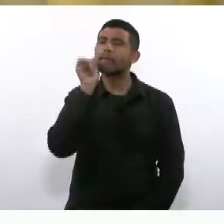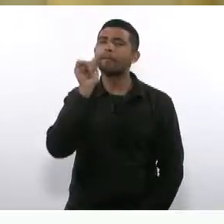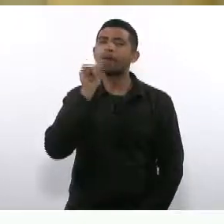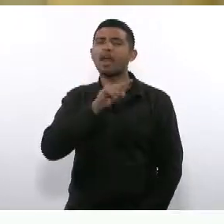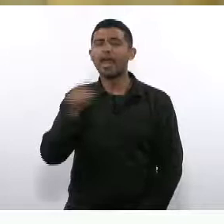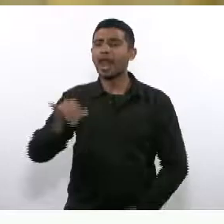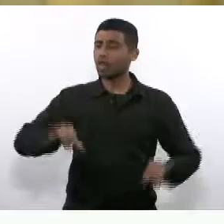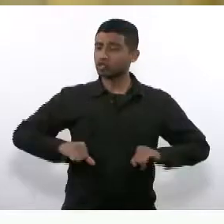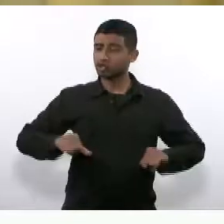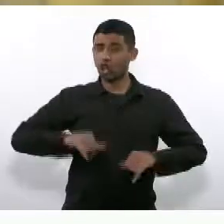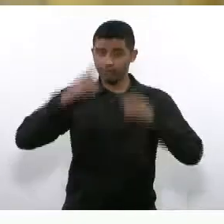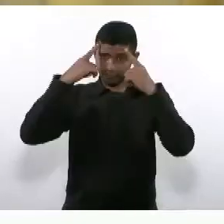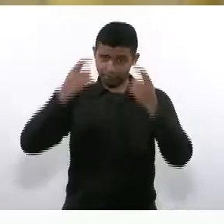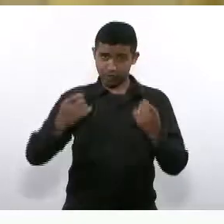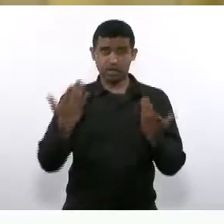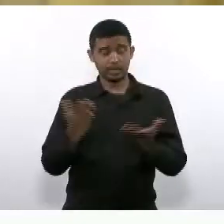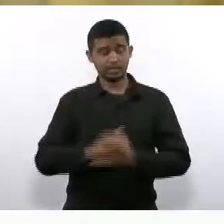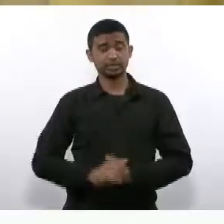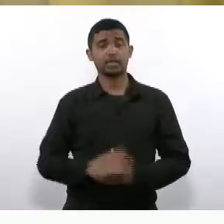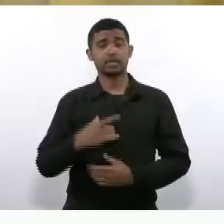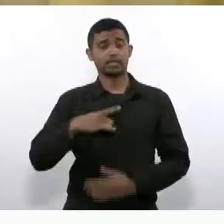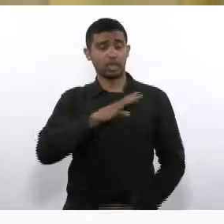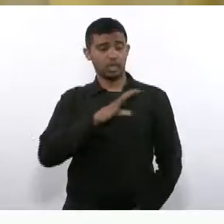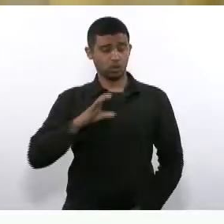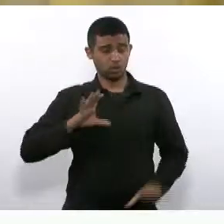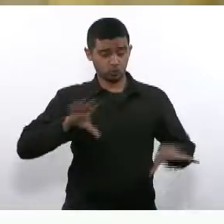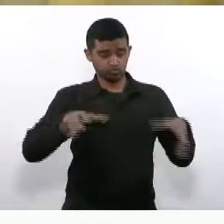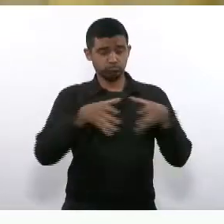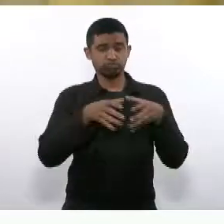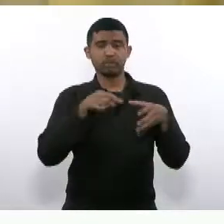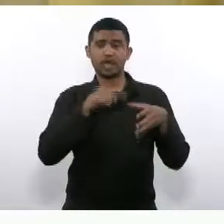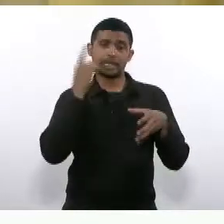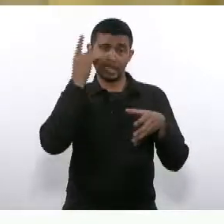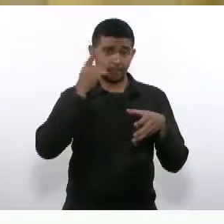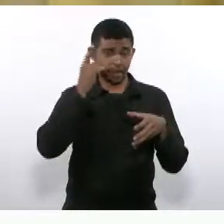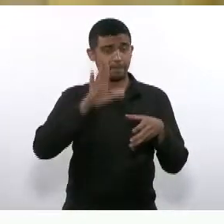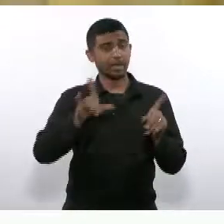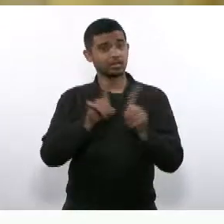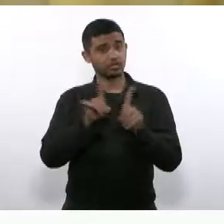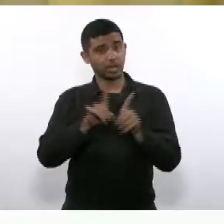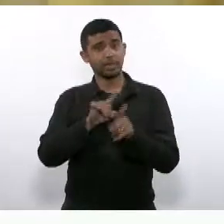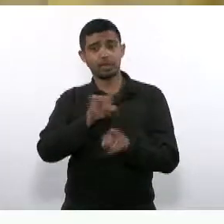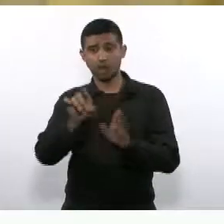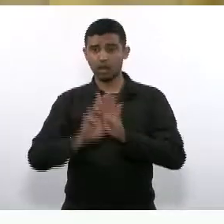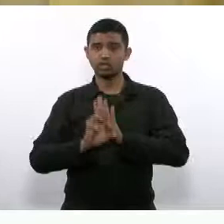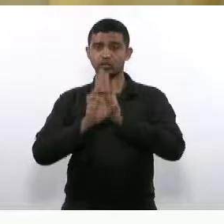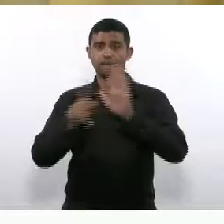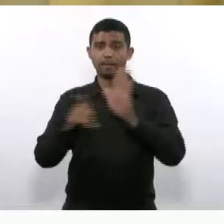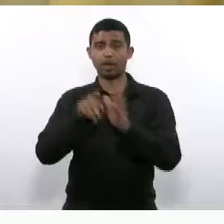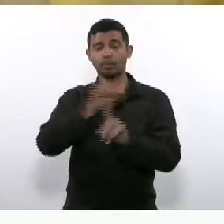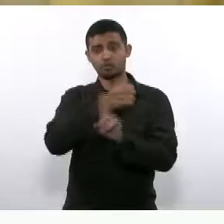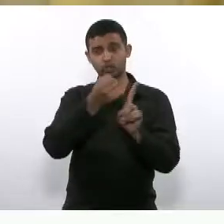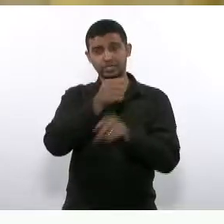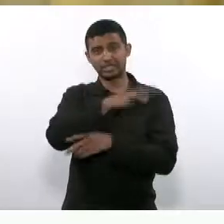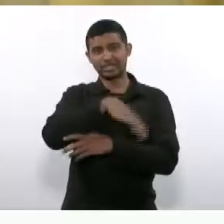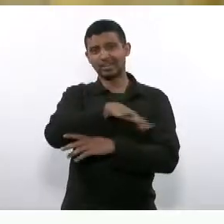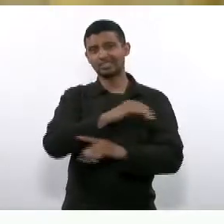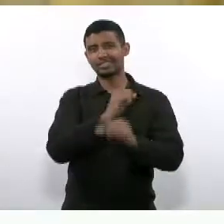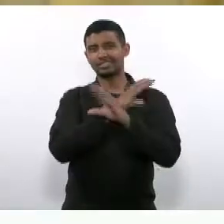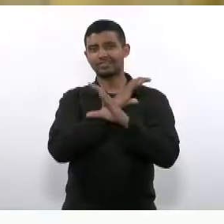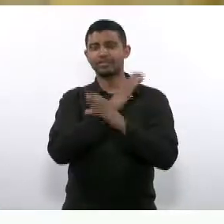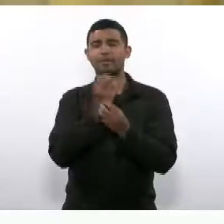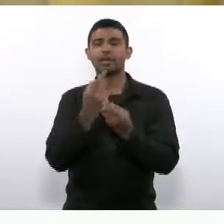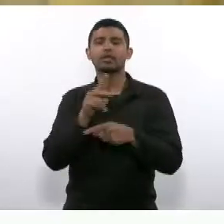situação de violência, que seja composta por parlamentares, mas também por representantes da sociedade civil, a fim